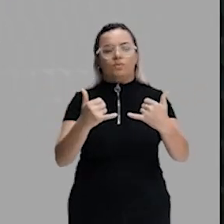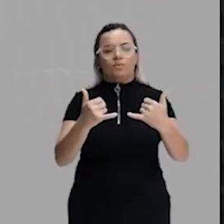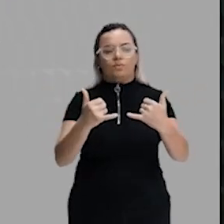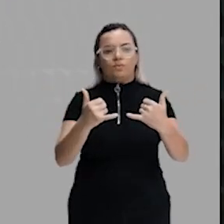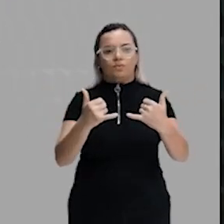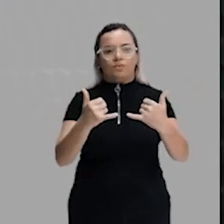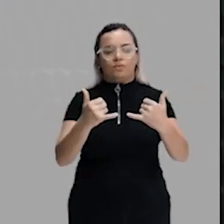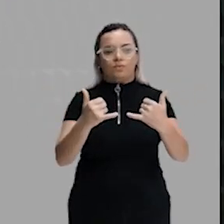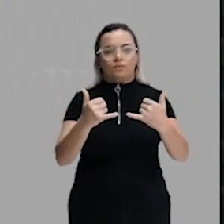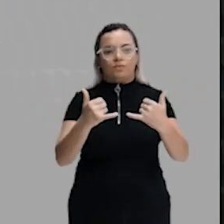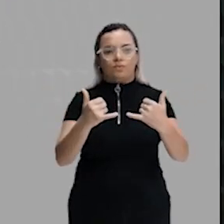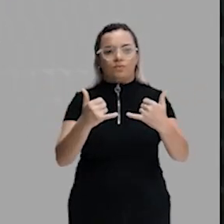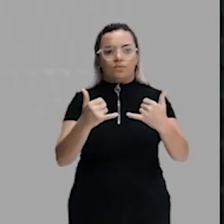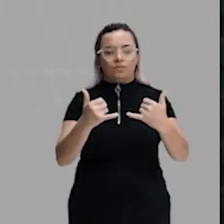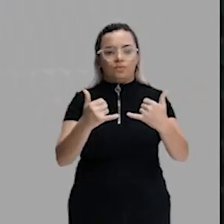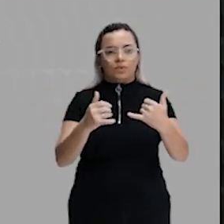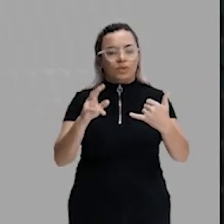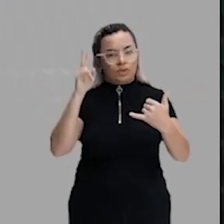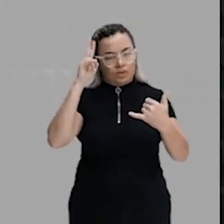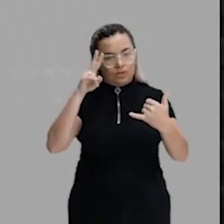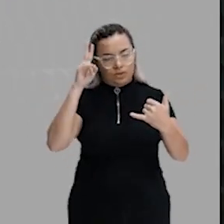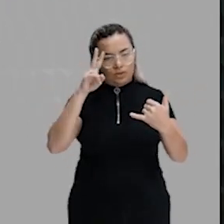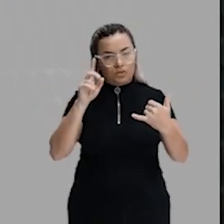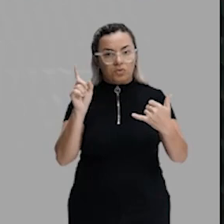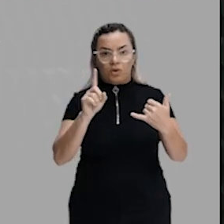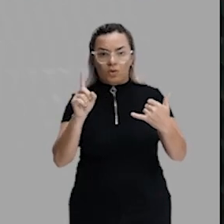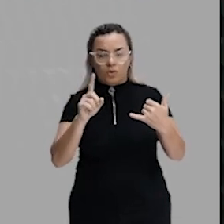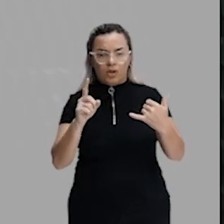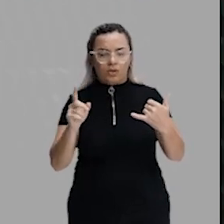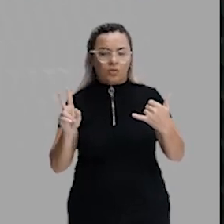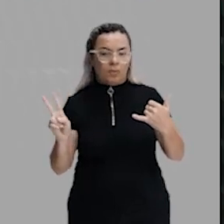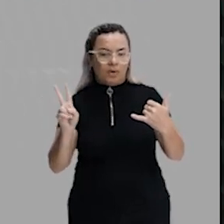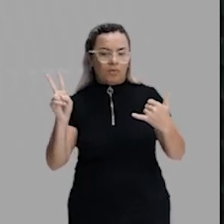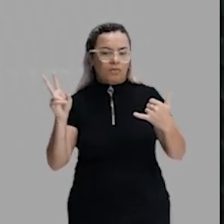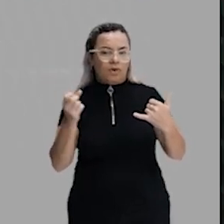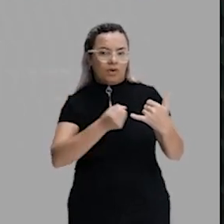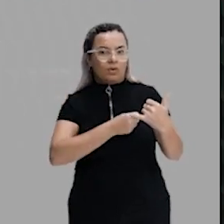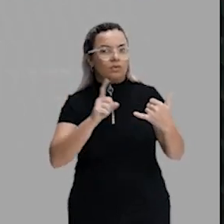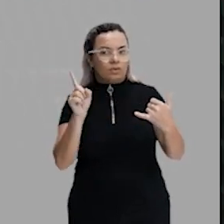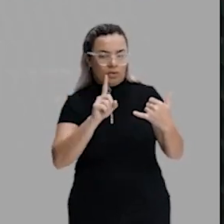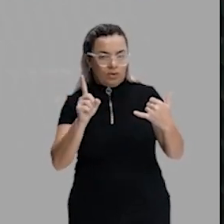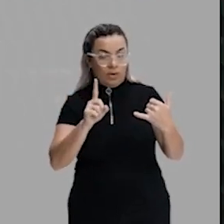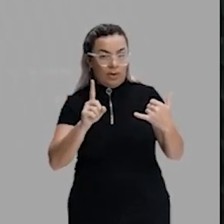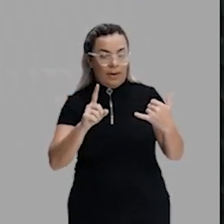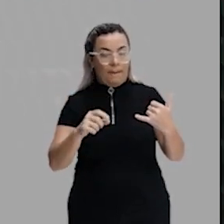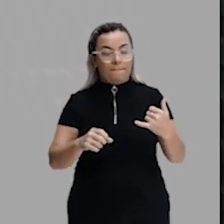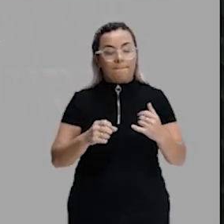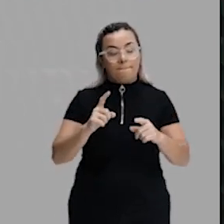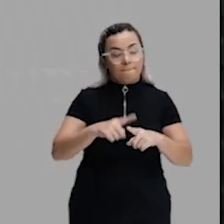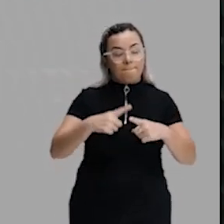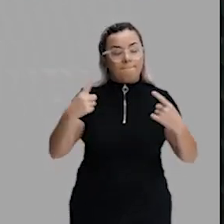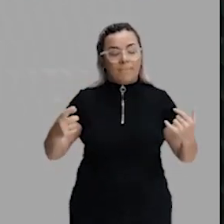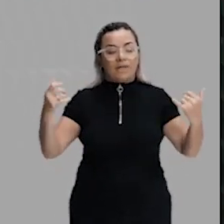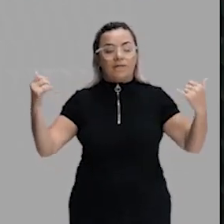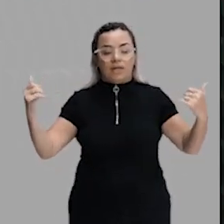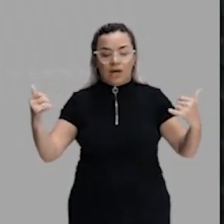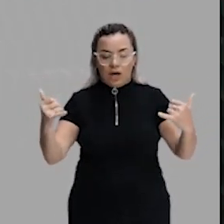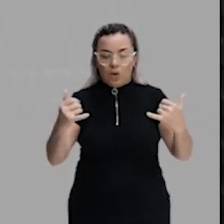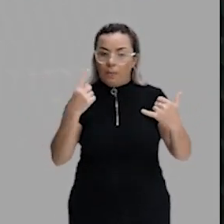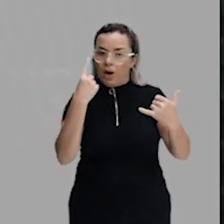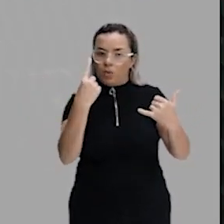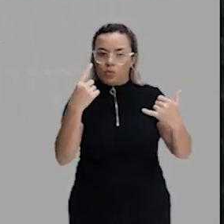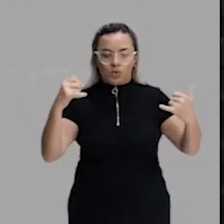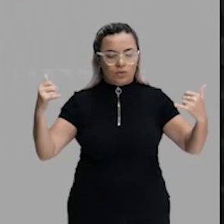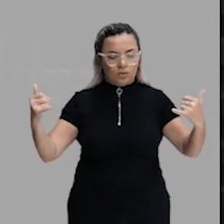não são correntes de mesmo valor, mas é a mesma corrente. Ok? Então, isso vai ser a associação em